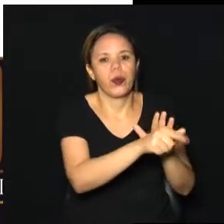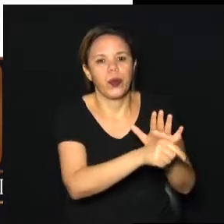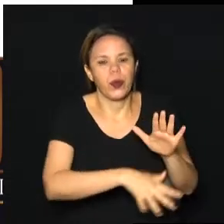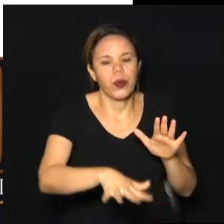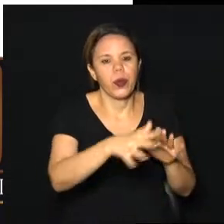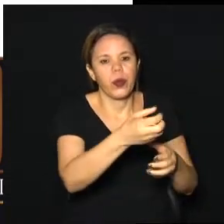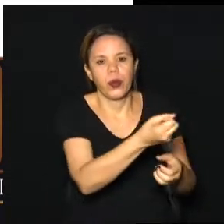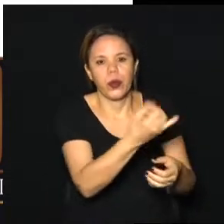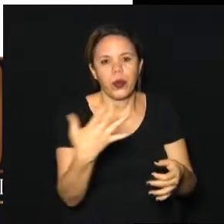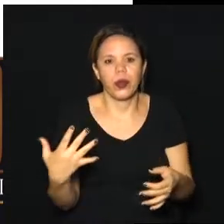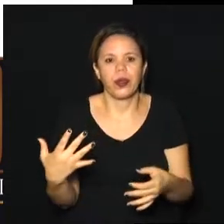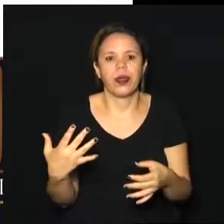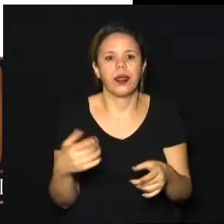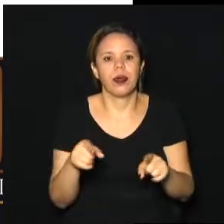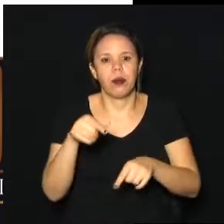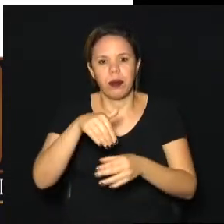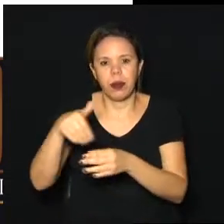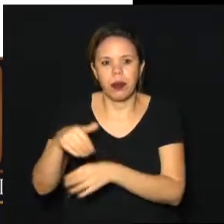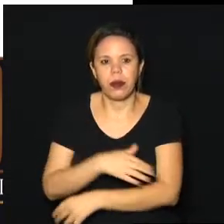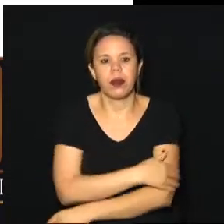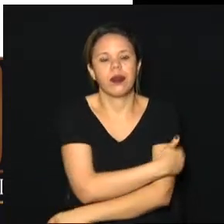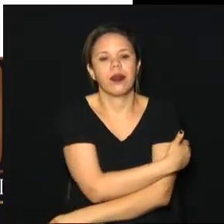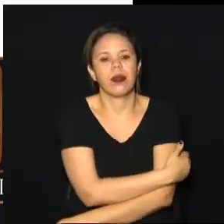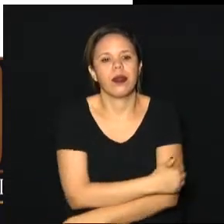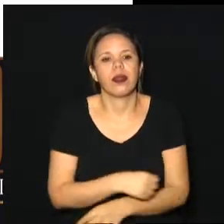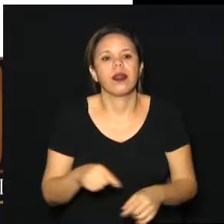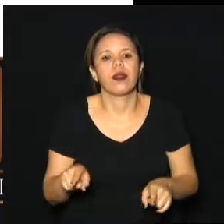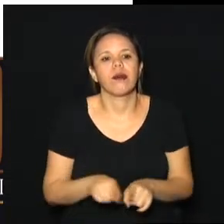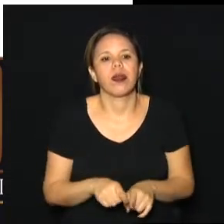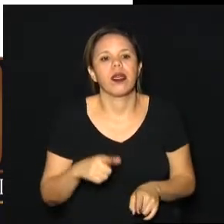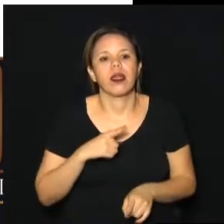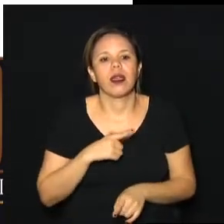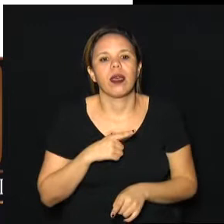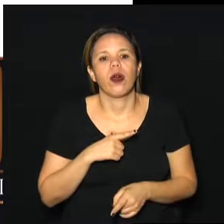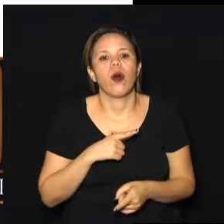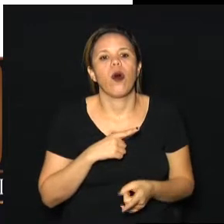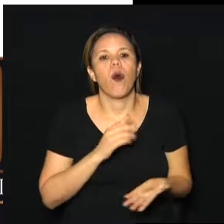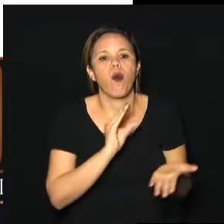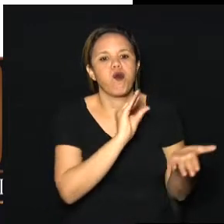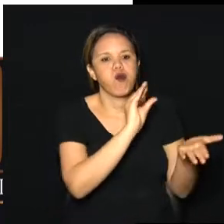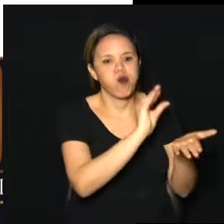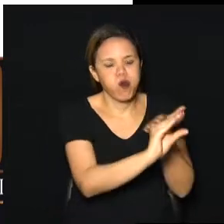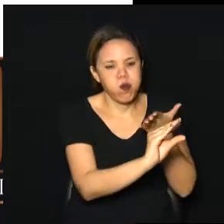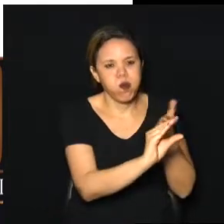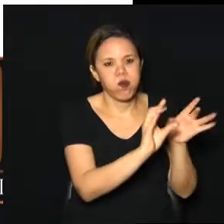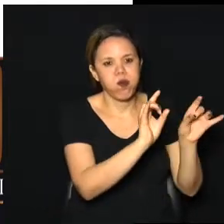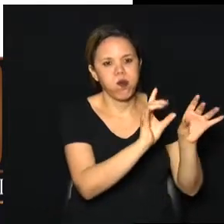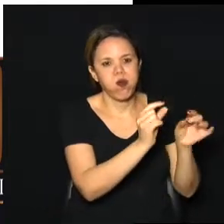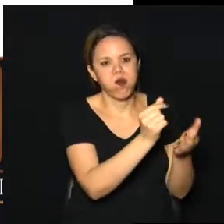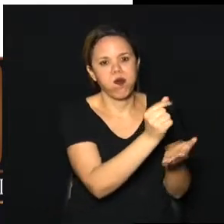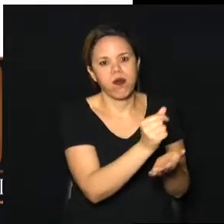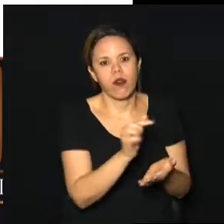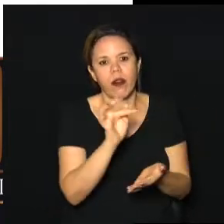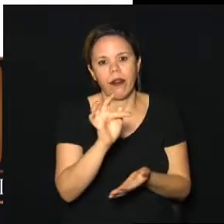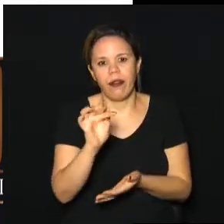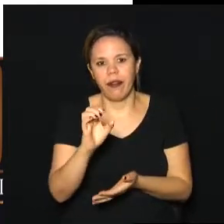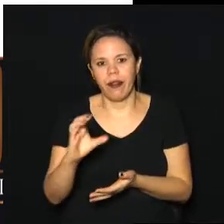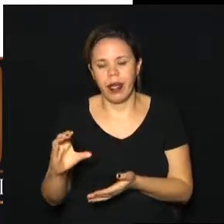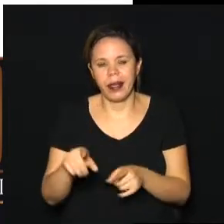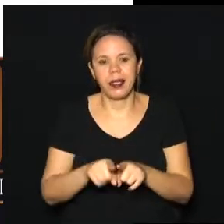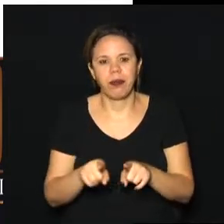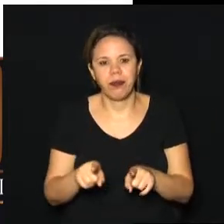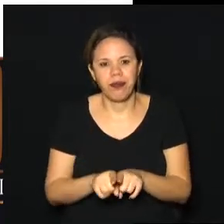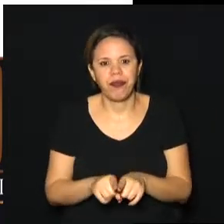a existência nas eleições de 2020 do Fundo Especial de Financiamento de Campanha, o FEFEC, a campanha